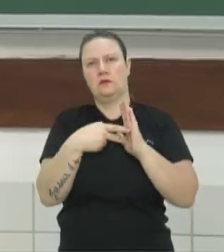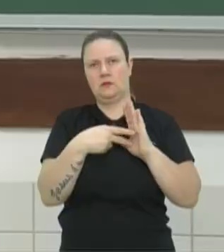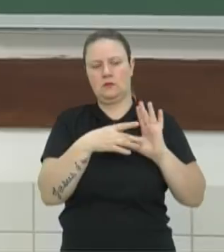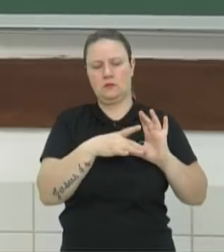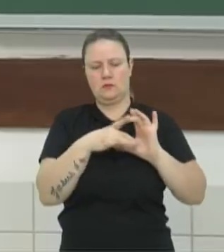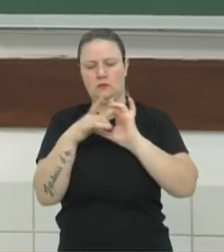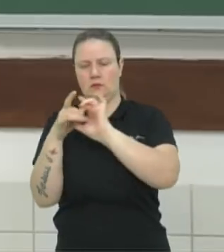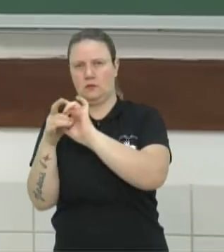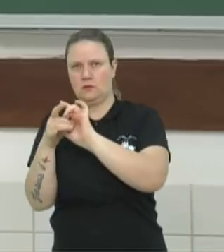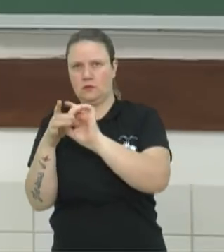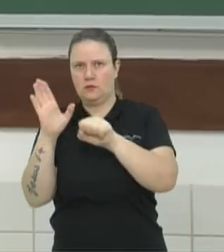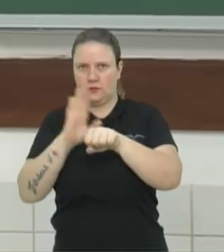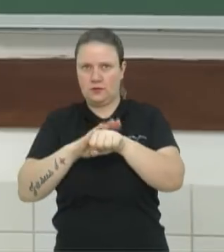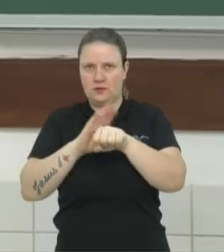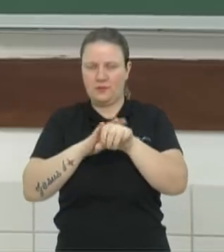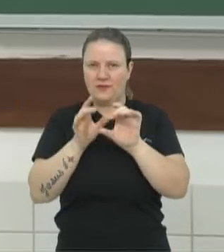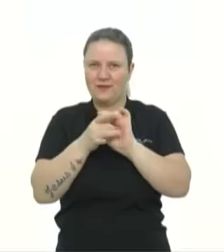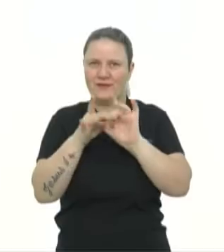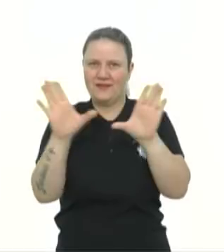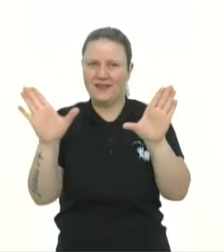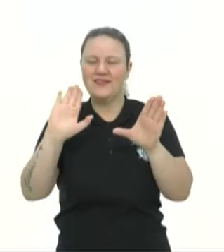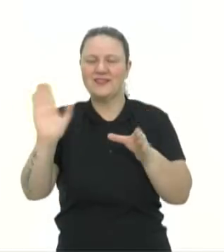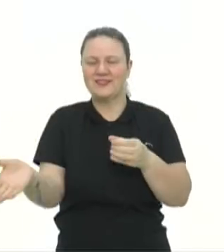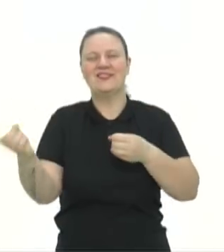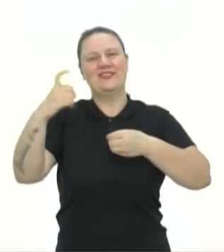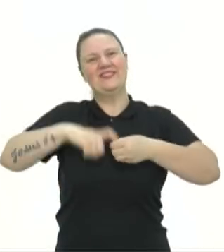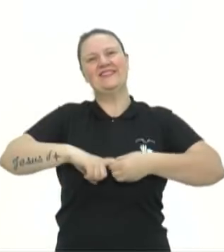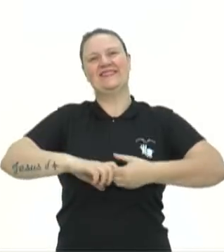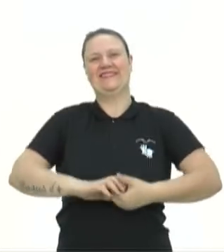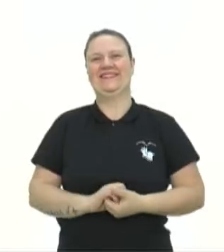para responder e nós já retornamos.